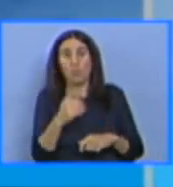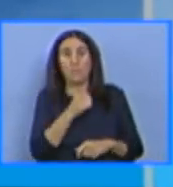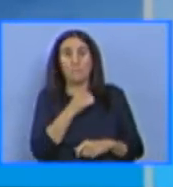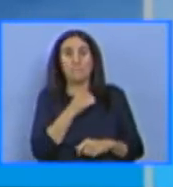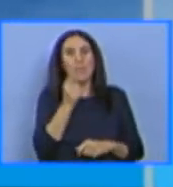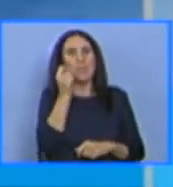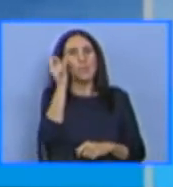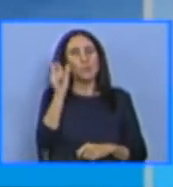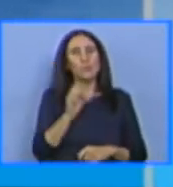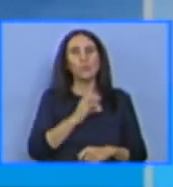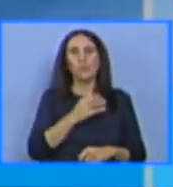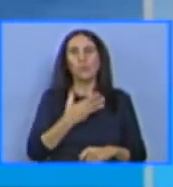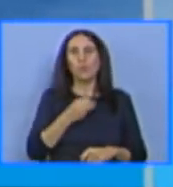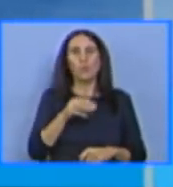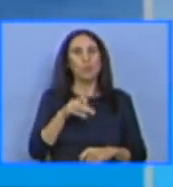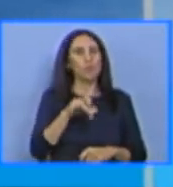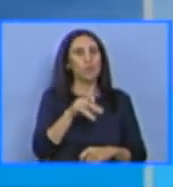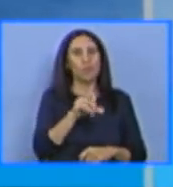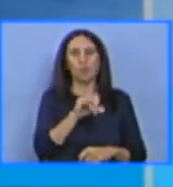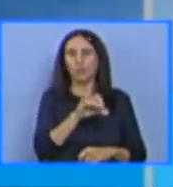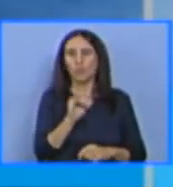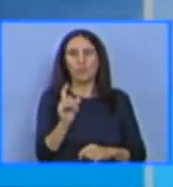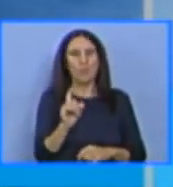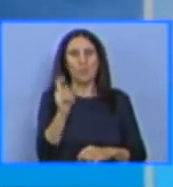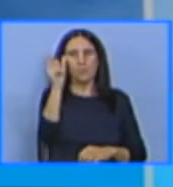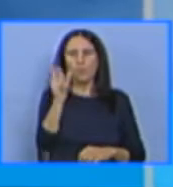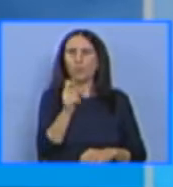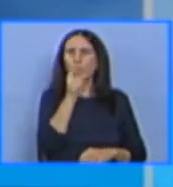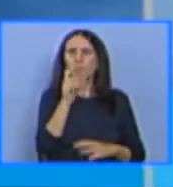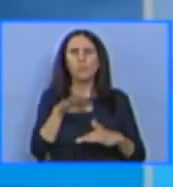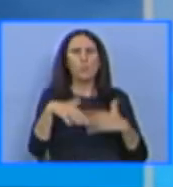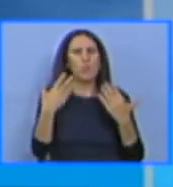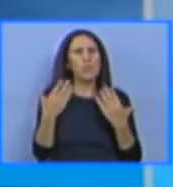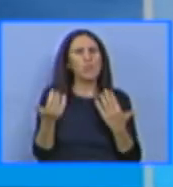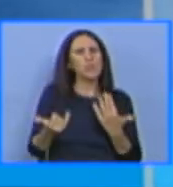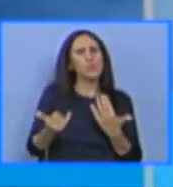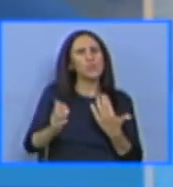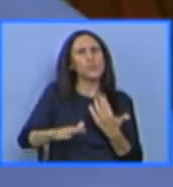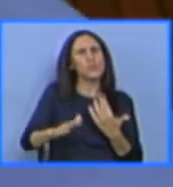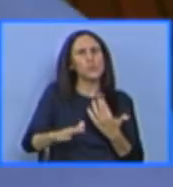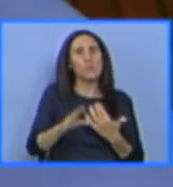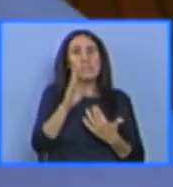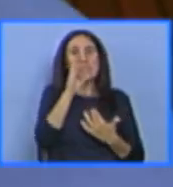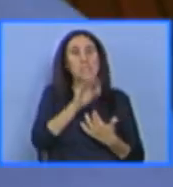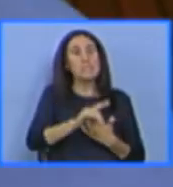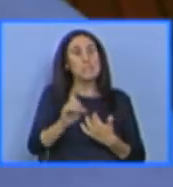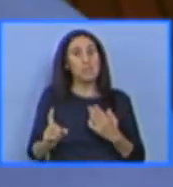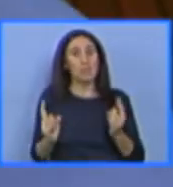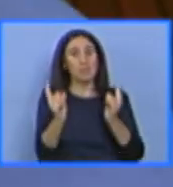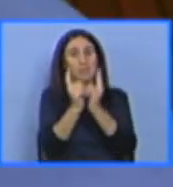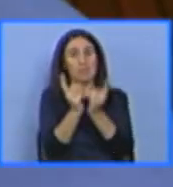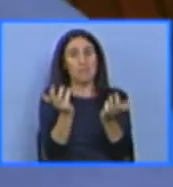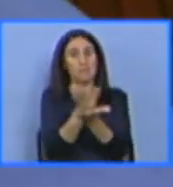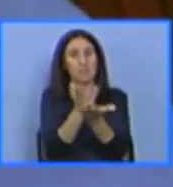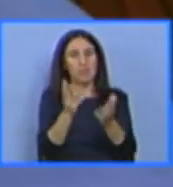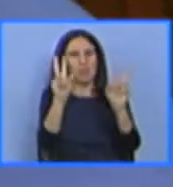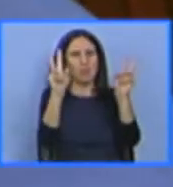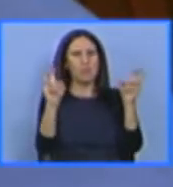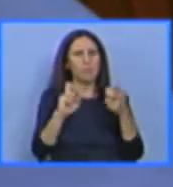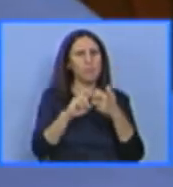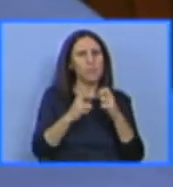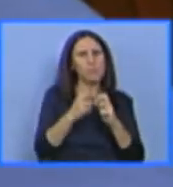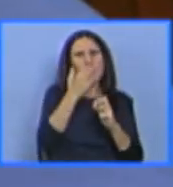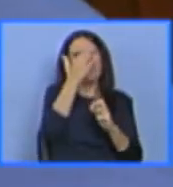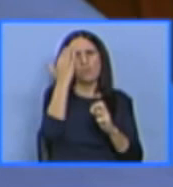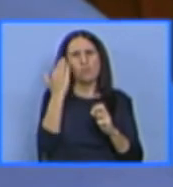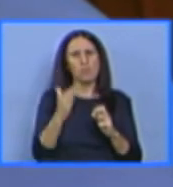Dom António não. O Sr. Dom António, qualquer compromisso era secundário se porventura encontrasse alguém que quisesse falar sobre um problema, sobre uma